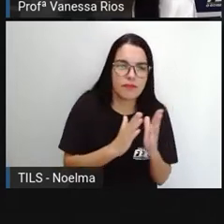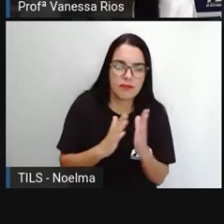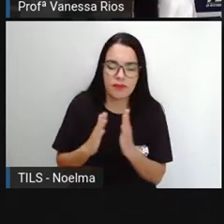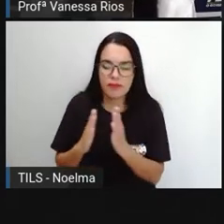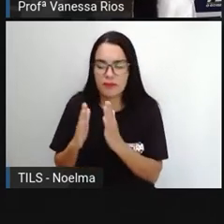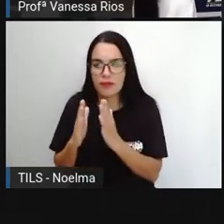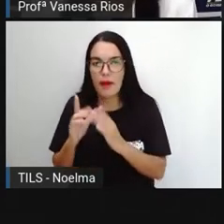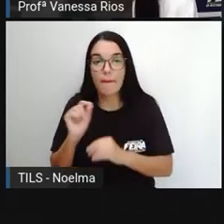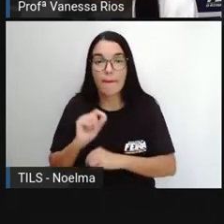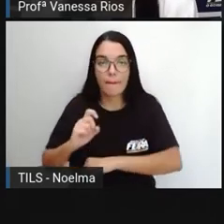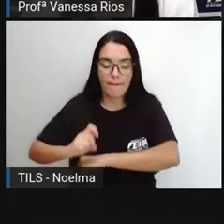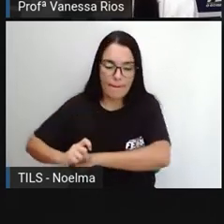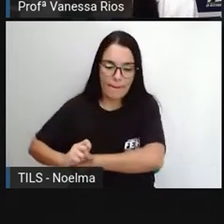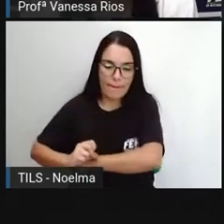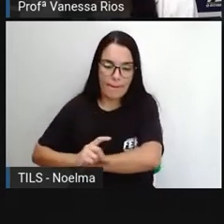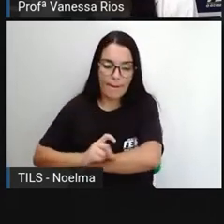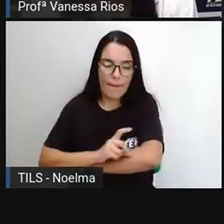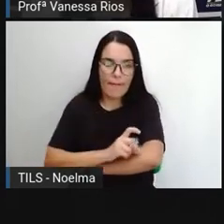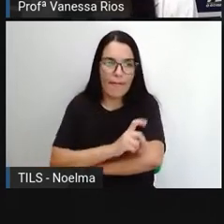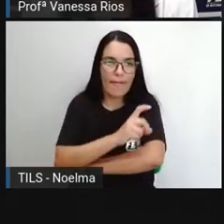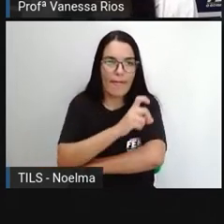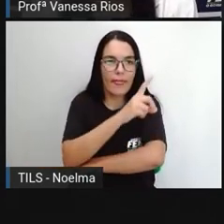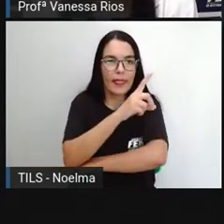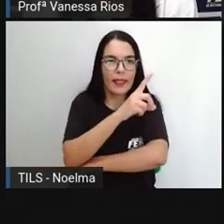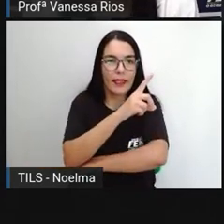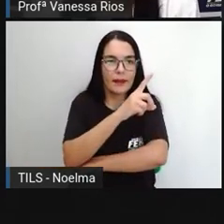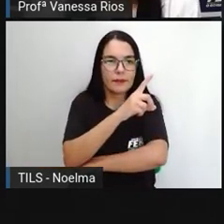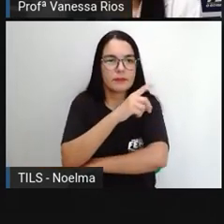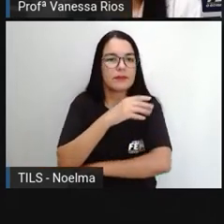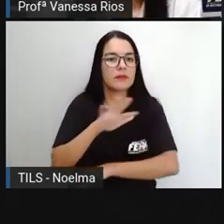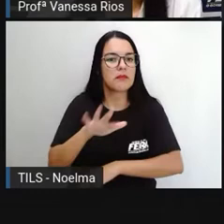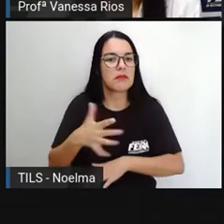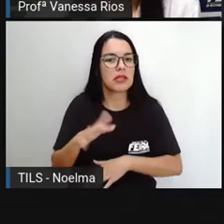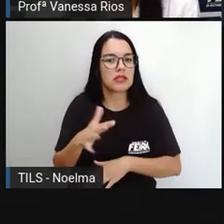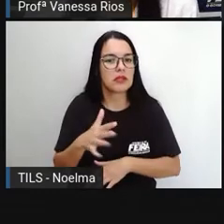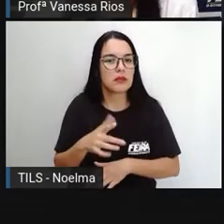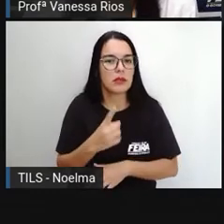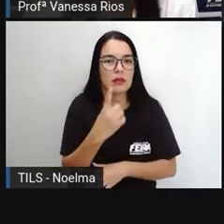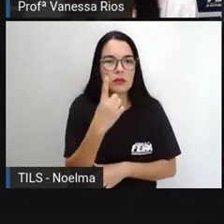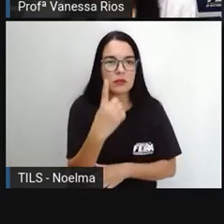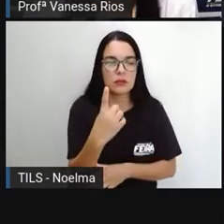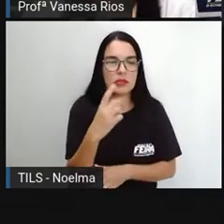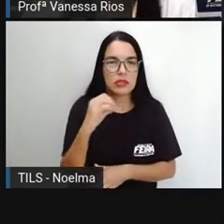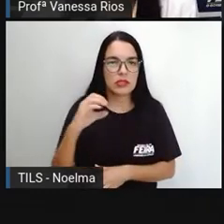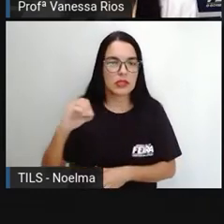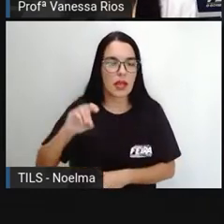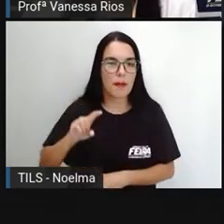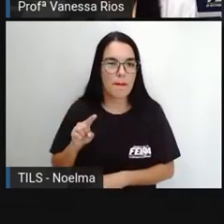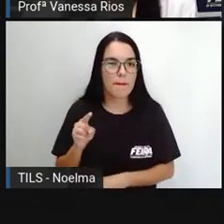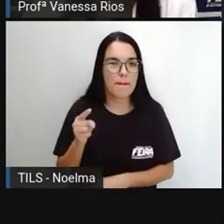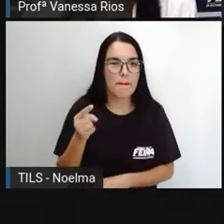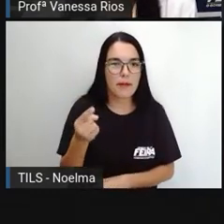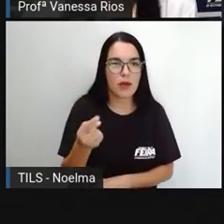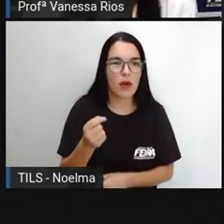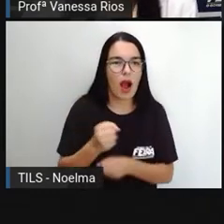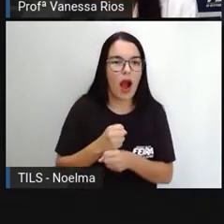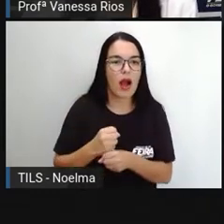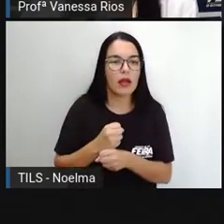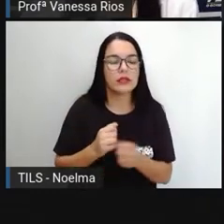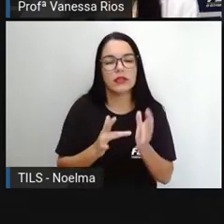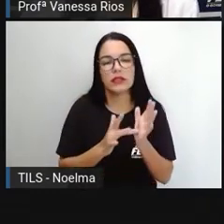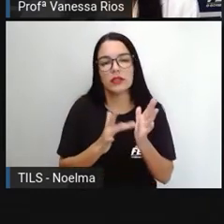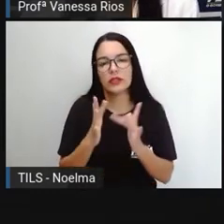de antes de 100 mil anos antes de Cristo, até mais ou menos aqui 4 mil anos antes de